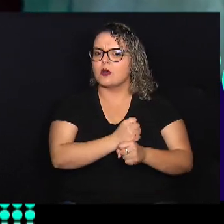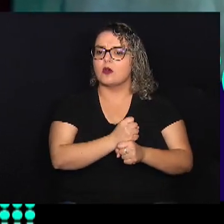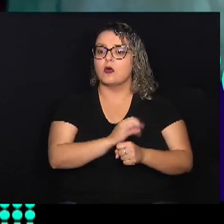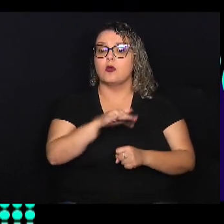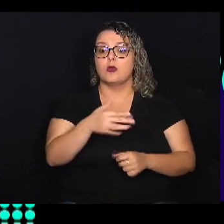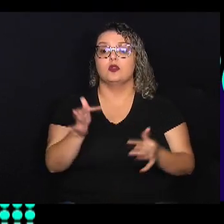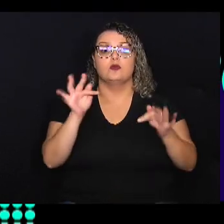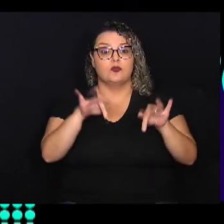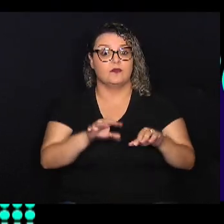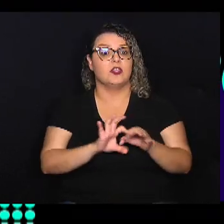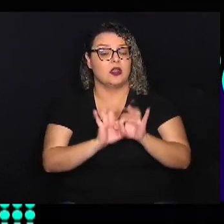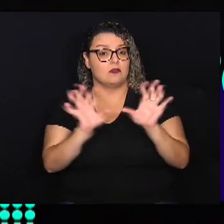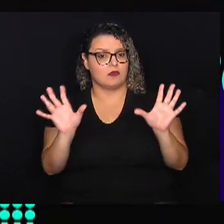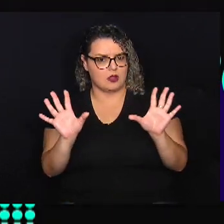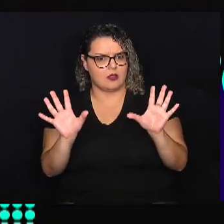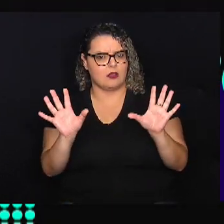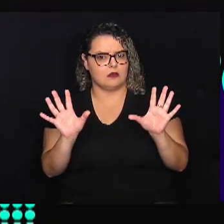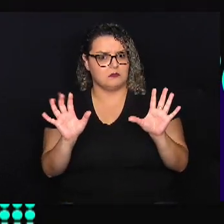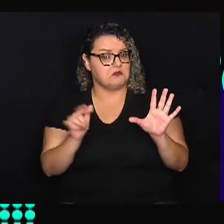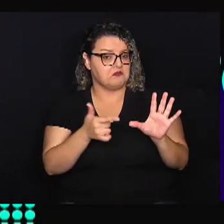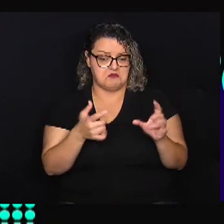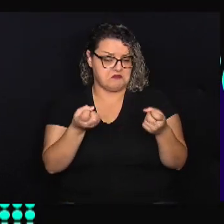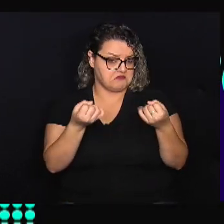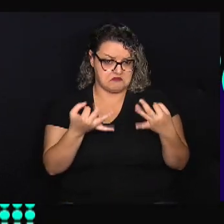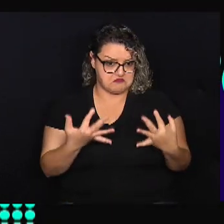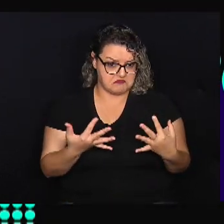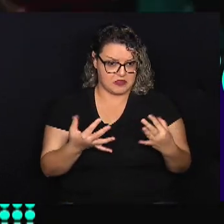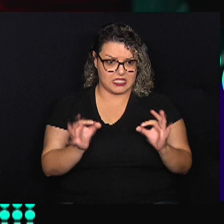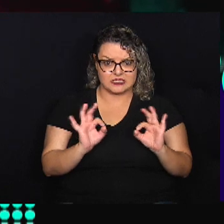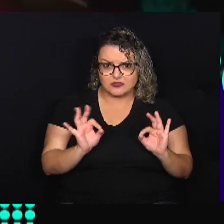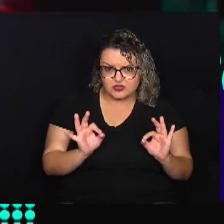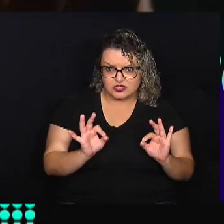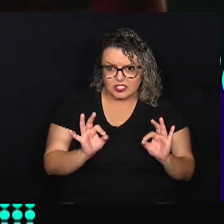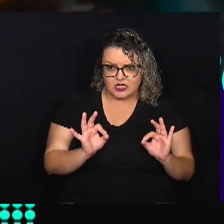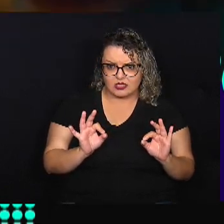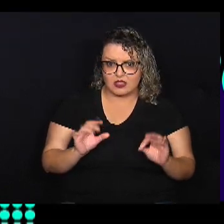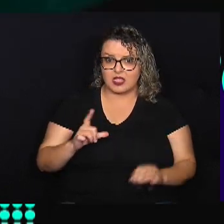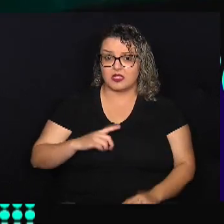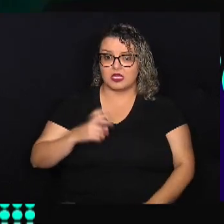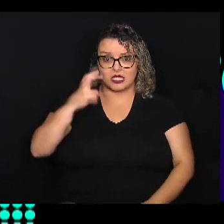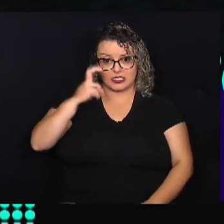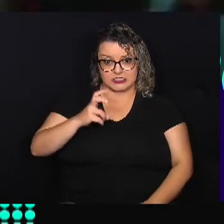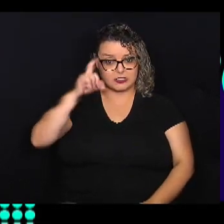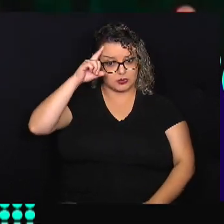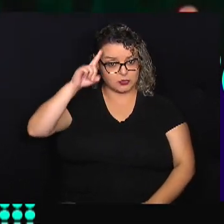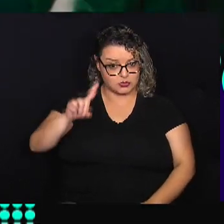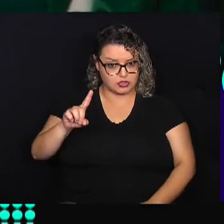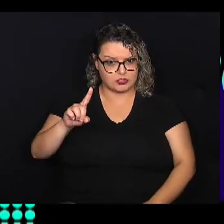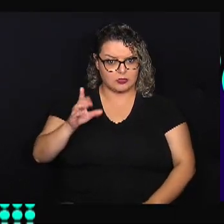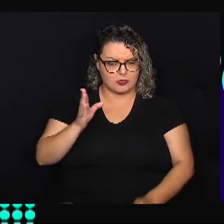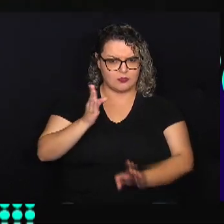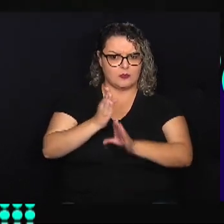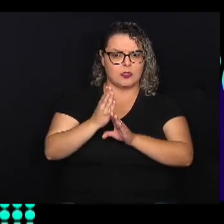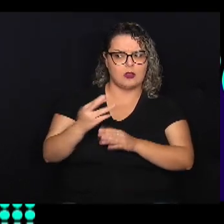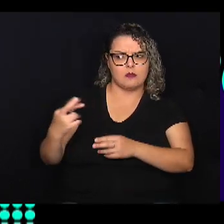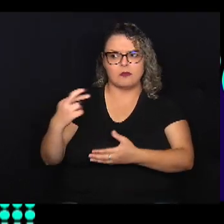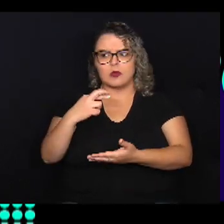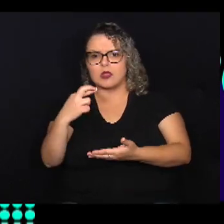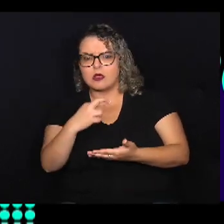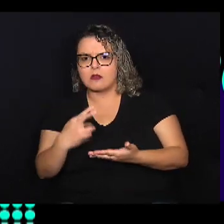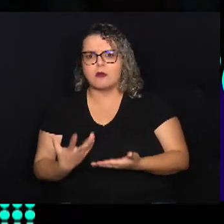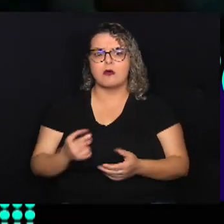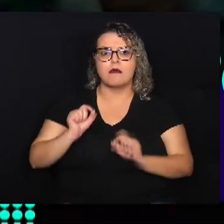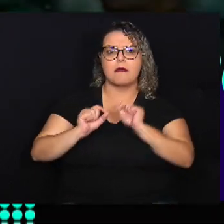finalmente é libertado, sem maiores explicações, ele tem 5 dias para identificar o seu raptor e realizar